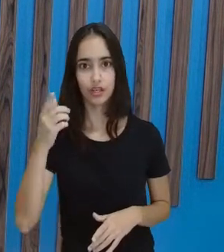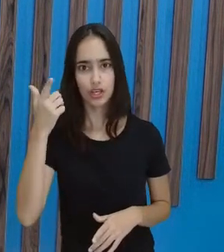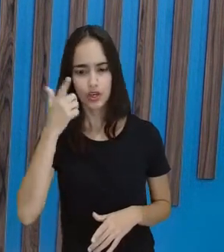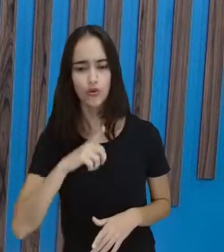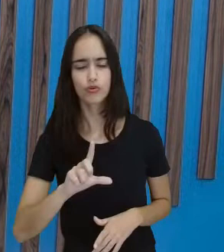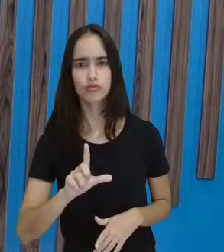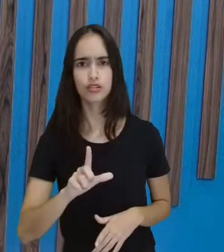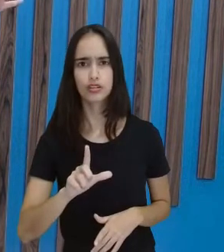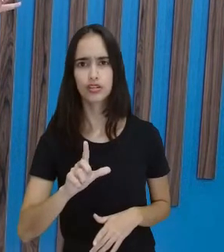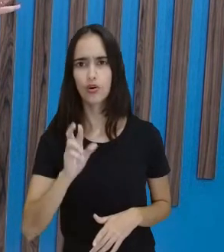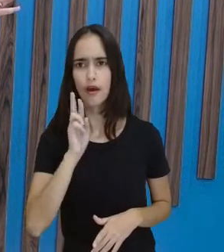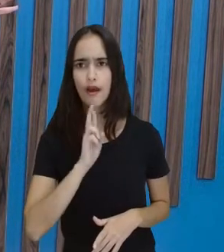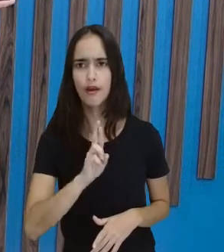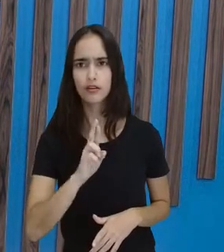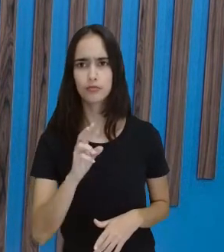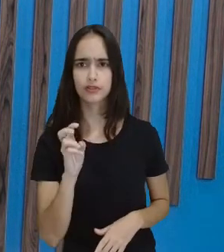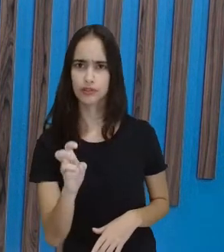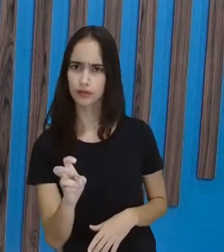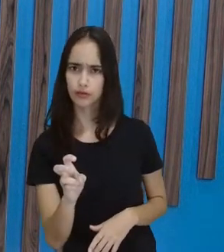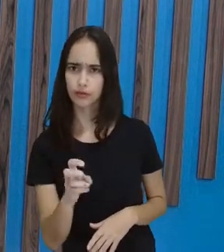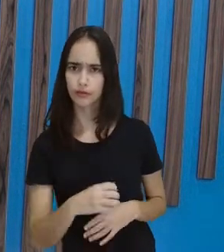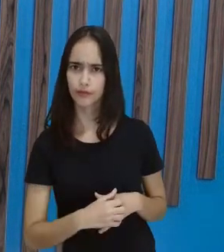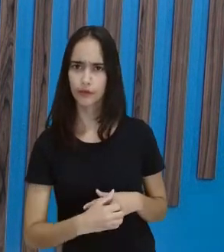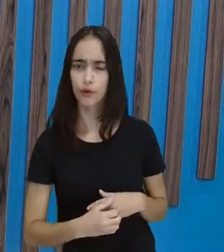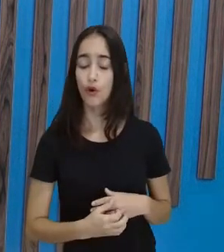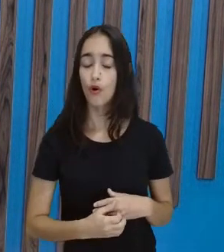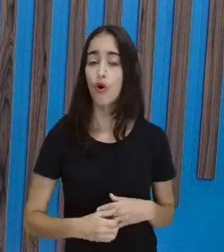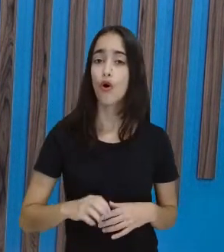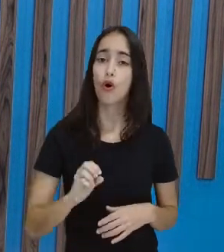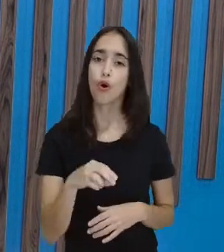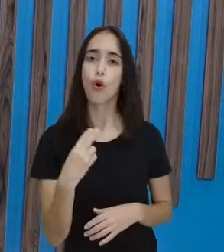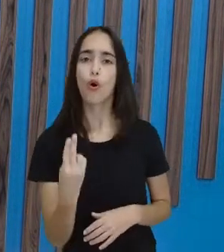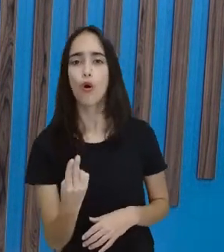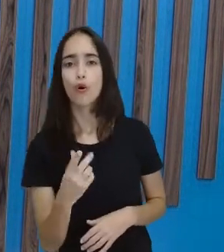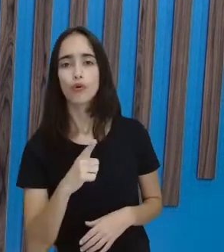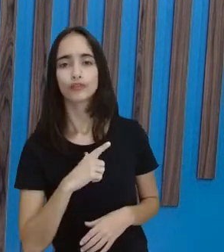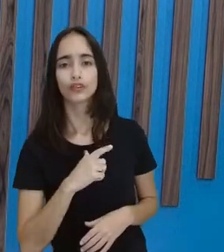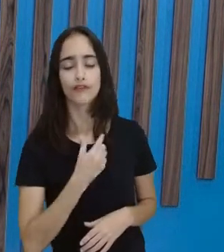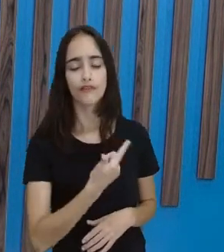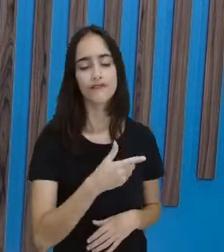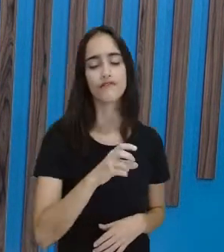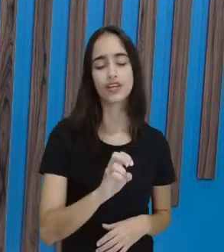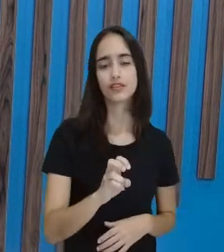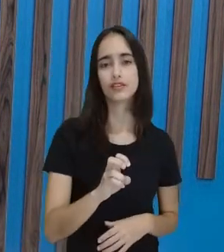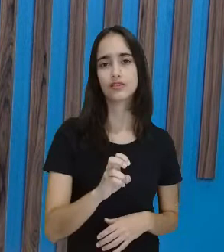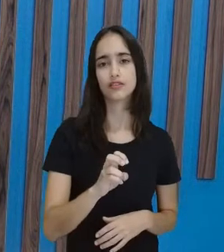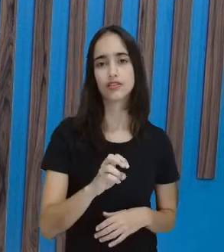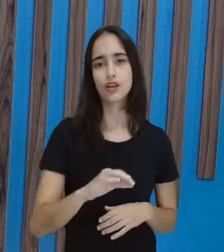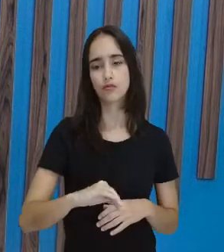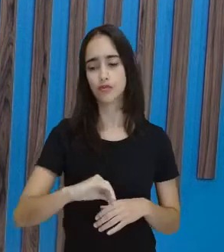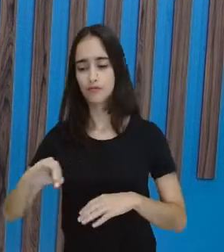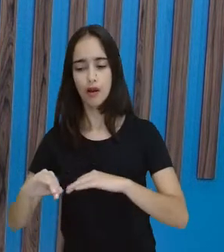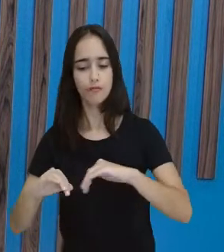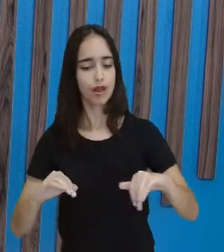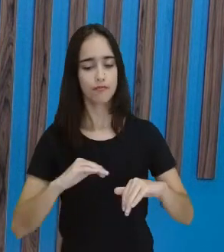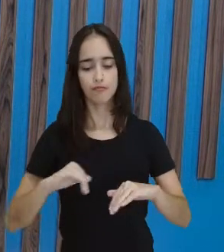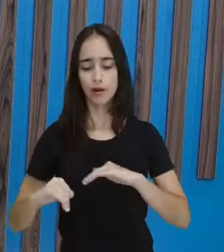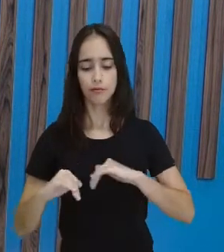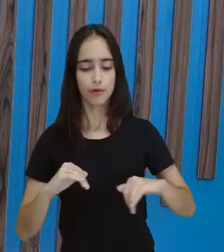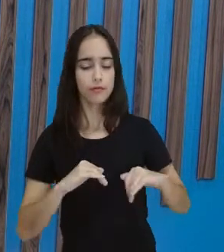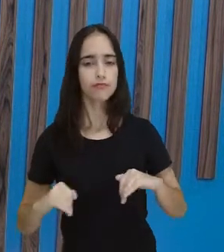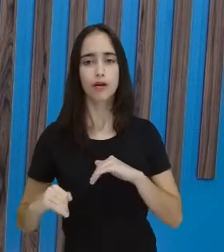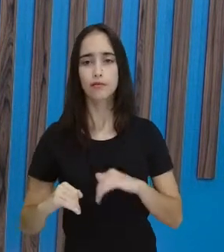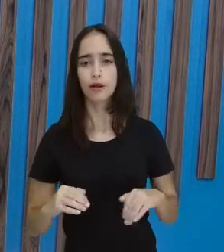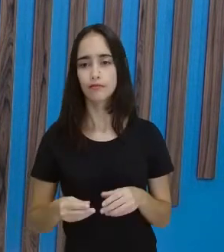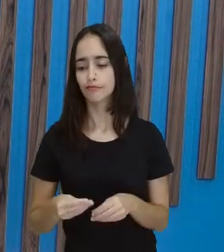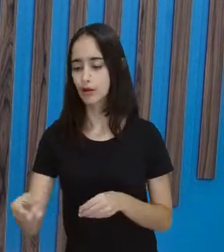Ou você já pegou o 25 e saiu dividindo para 5? Você poderia ter dividido um para cada um, né? E sair